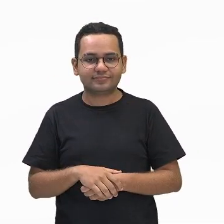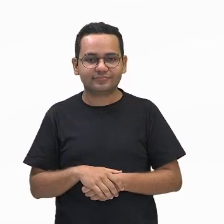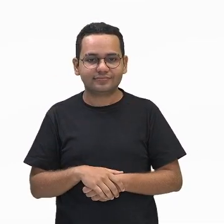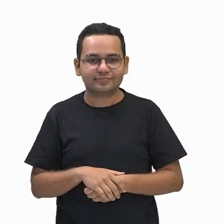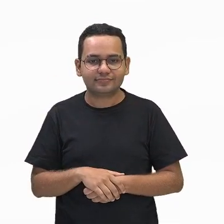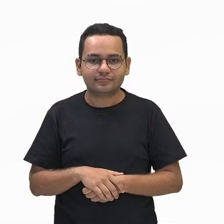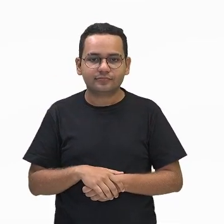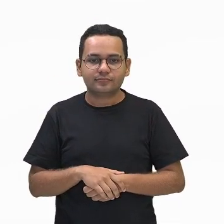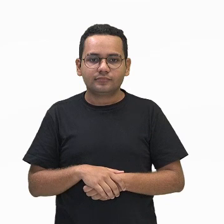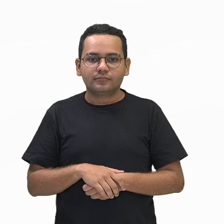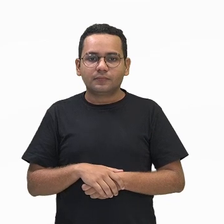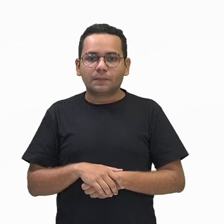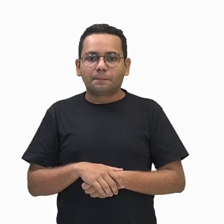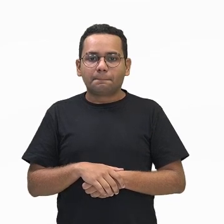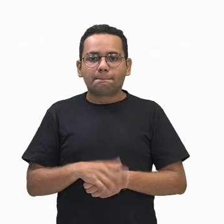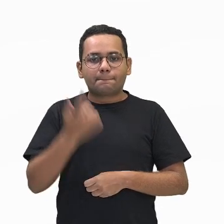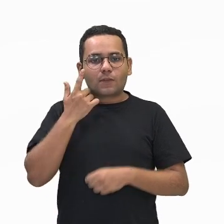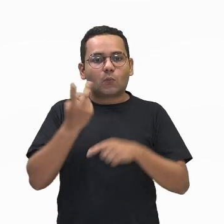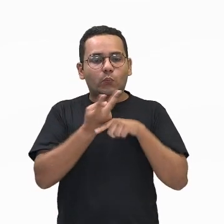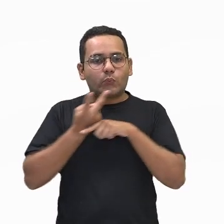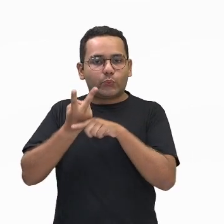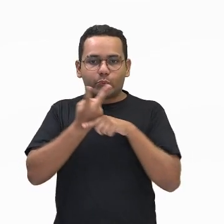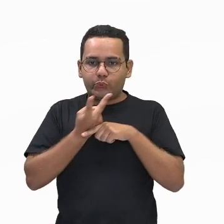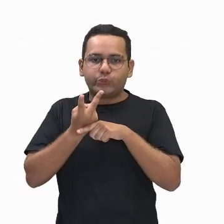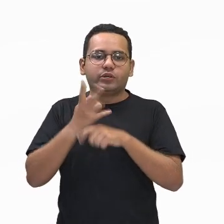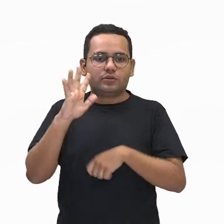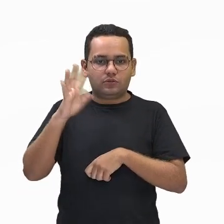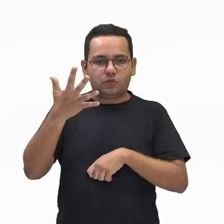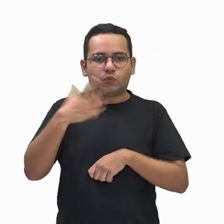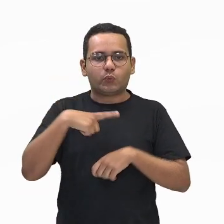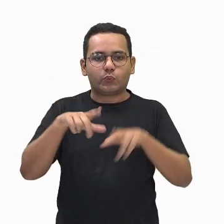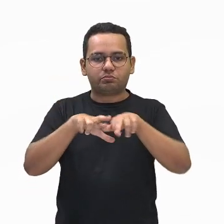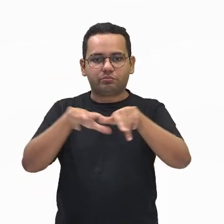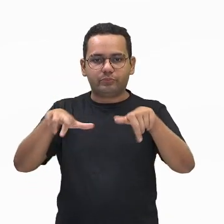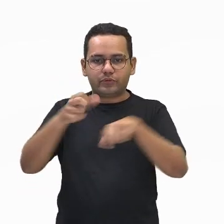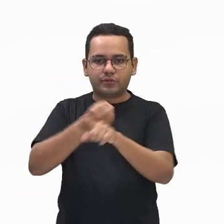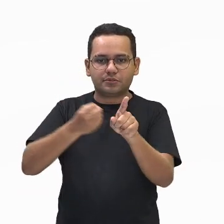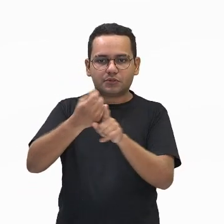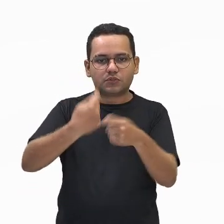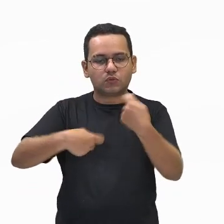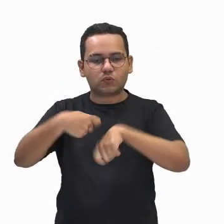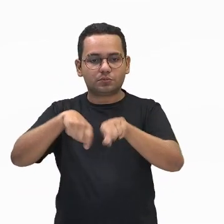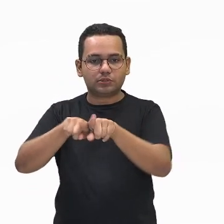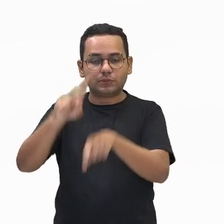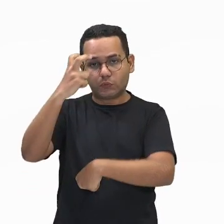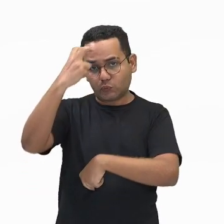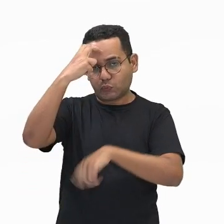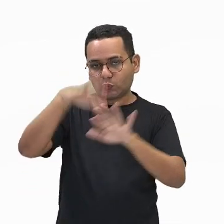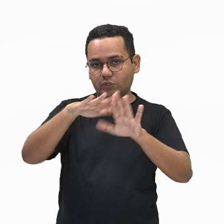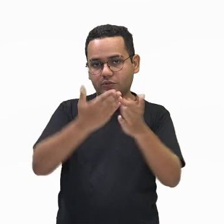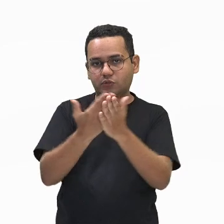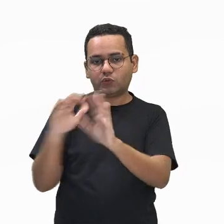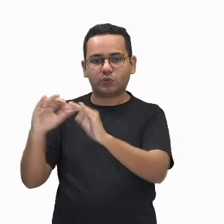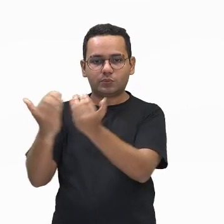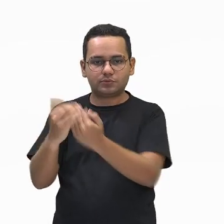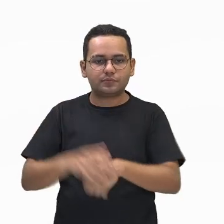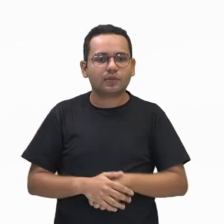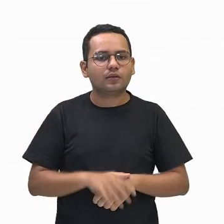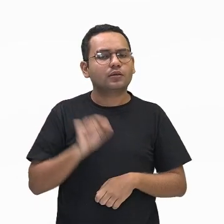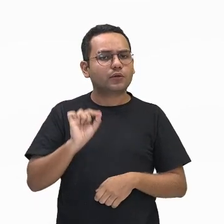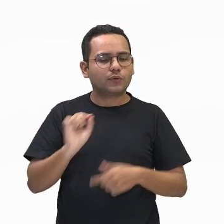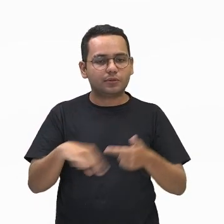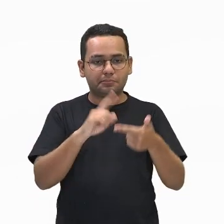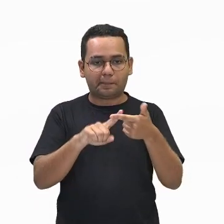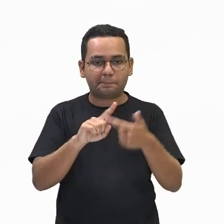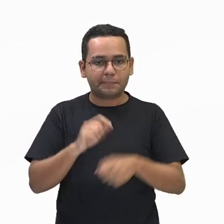socioeconômicas e culturais na escola-comunidade. Então, na sociedade atual, a educação tem saído cada vez mais dos muros da